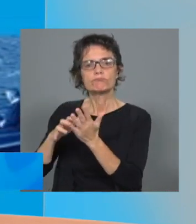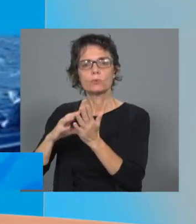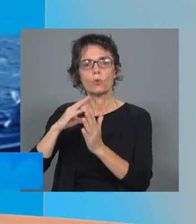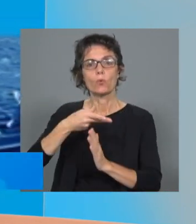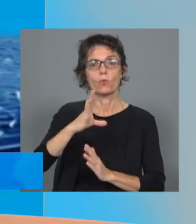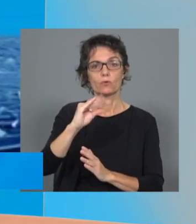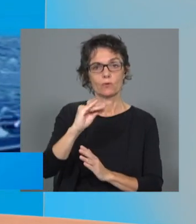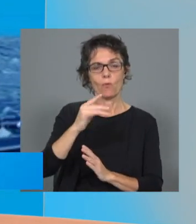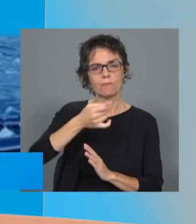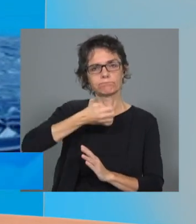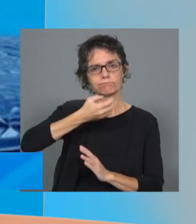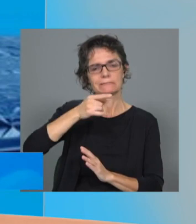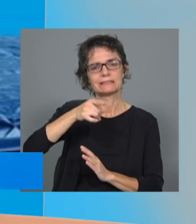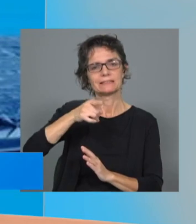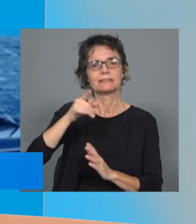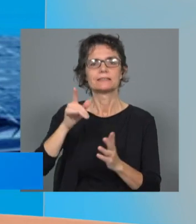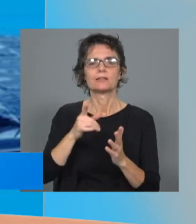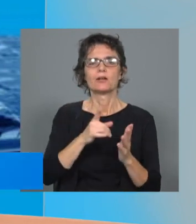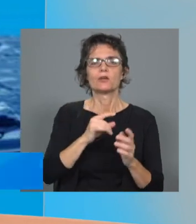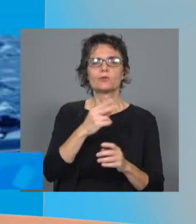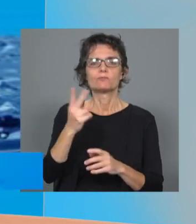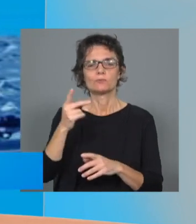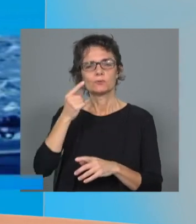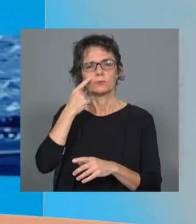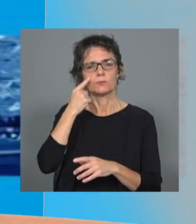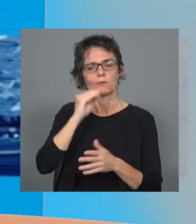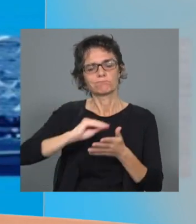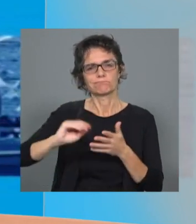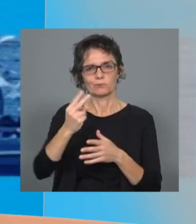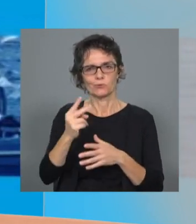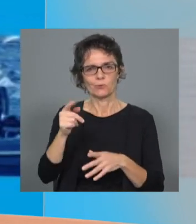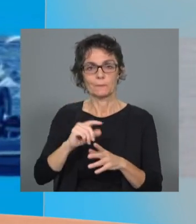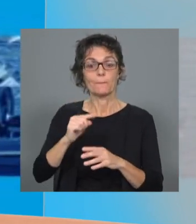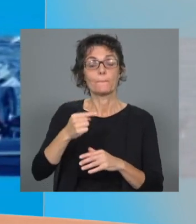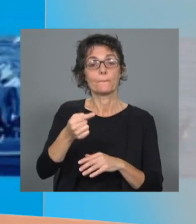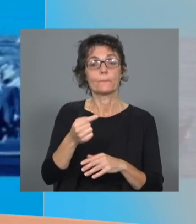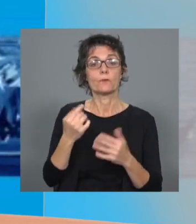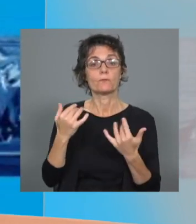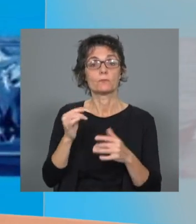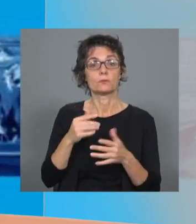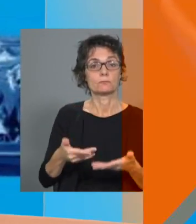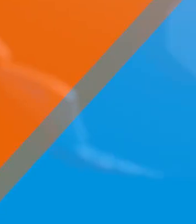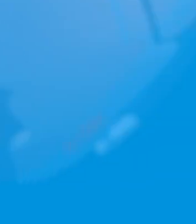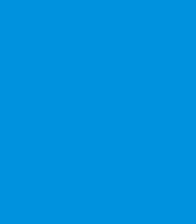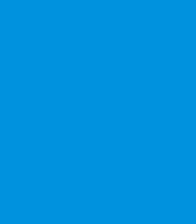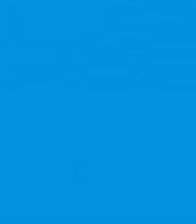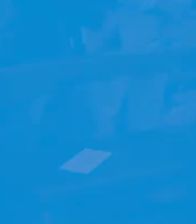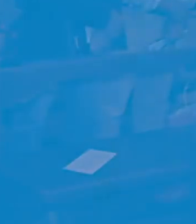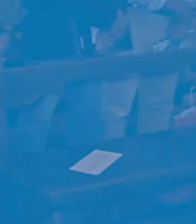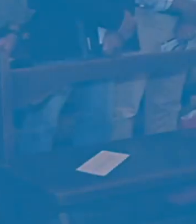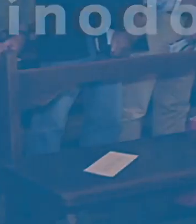que vos queremos apresentar neste programa. Será depois de mostrarmos notícias que marcam a atualidade.